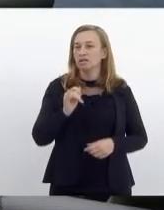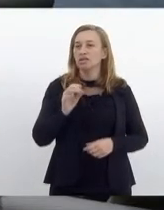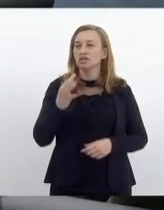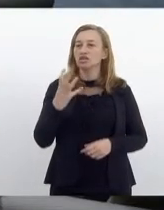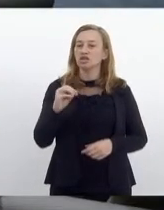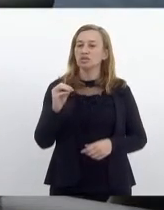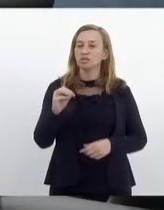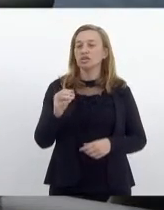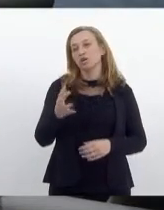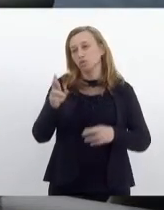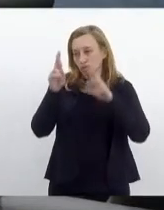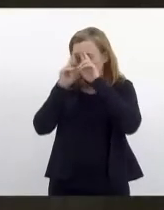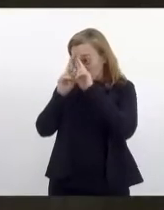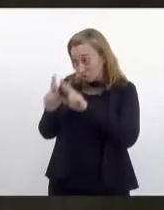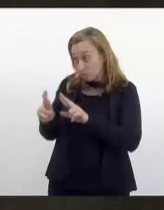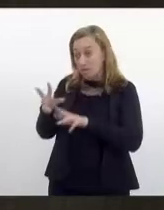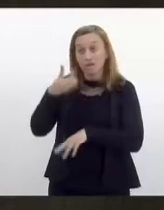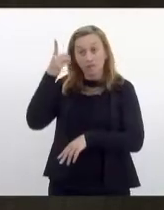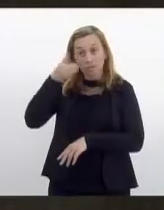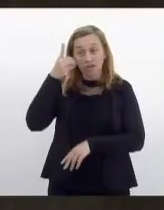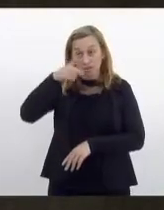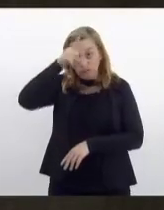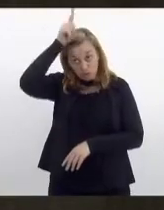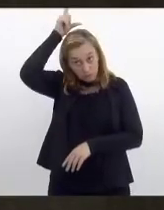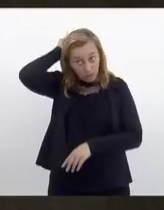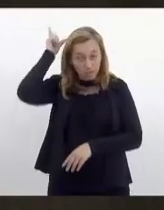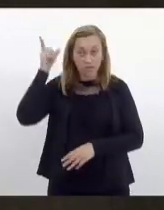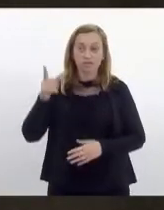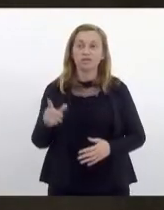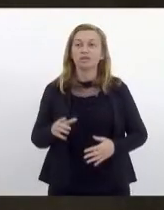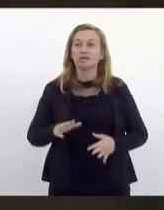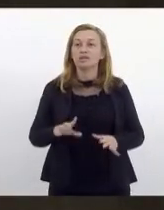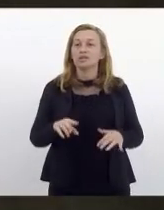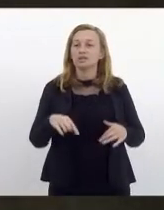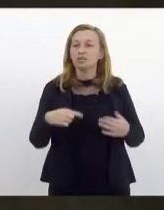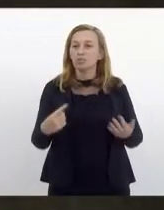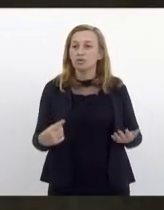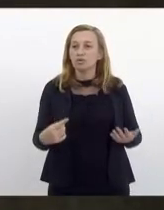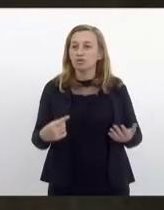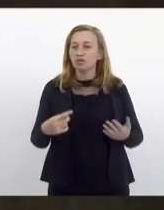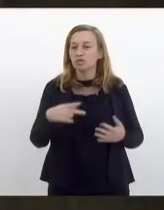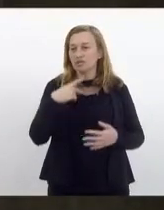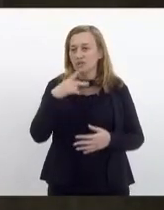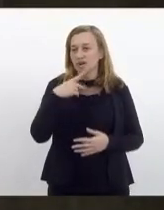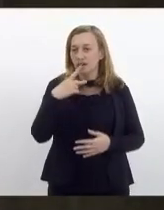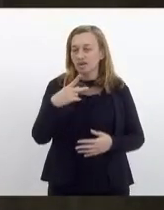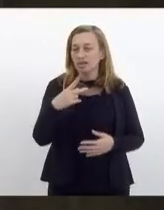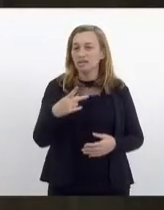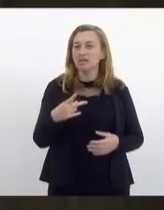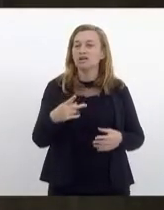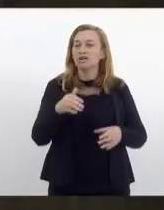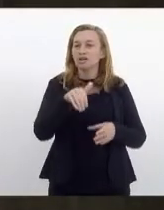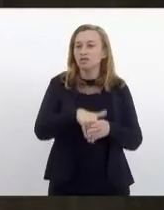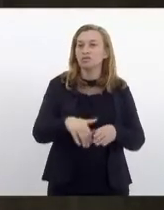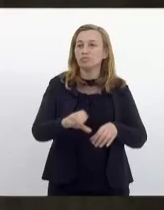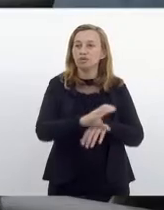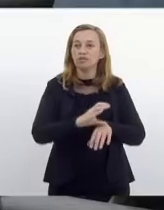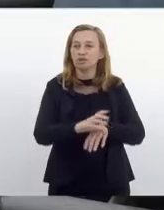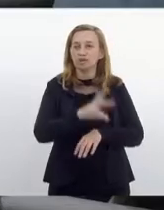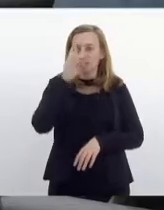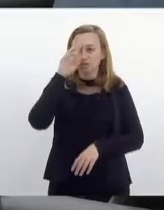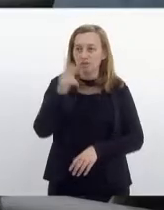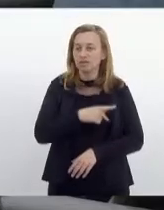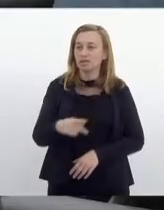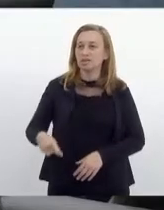Com todo o respeito ao doutor Luiz Paulo, após esse empate dramático, eu voto pela constitucionalidade, senhor presidente. Senhor